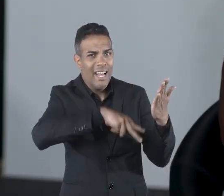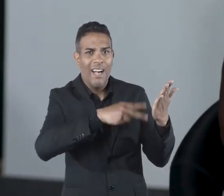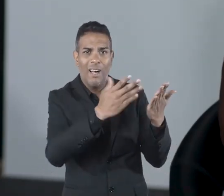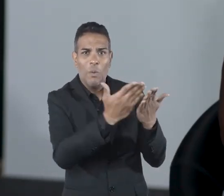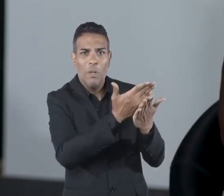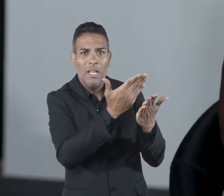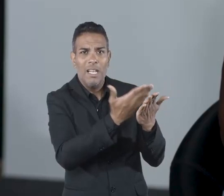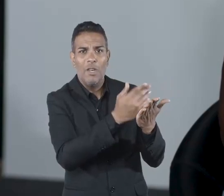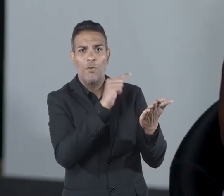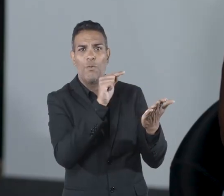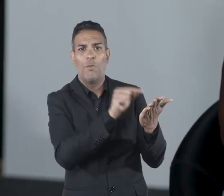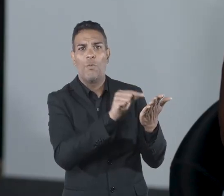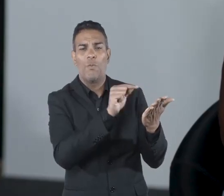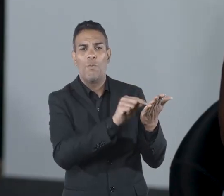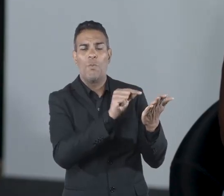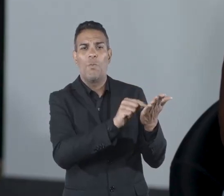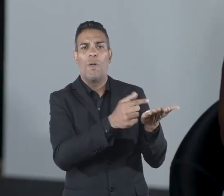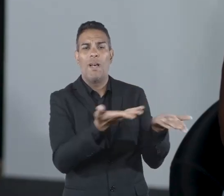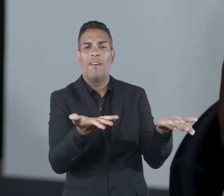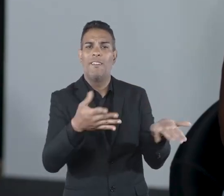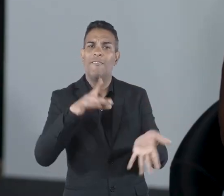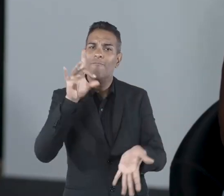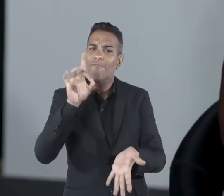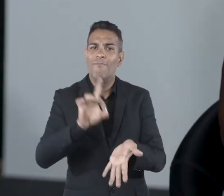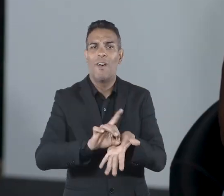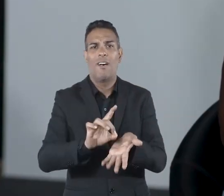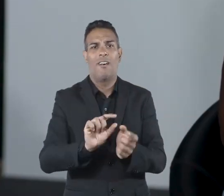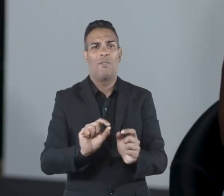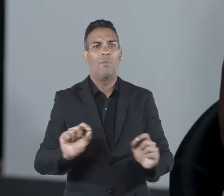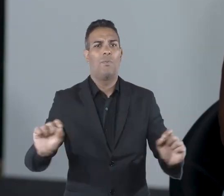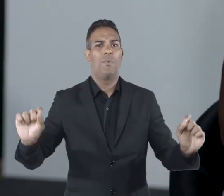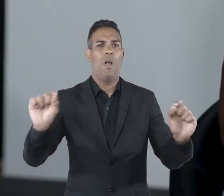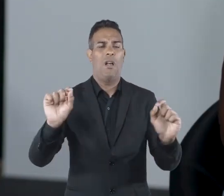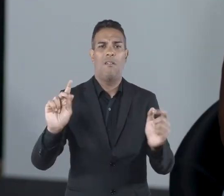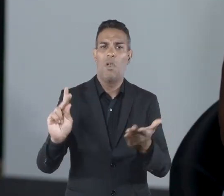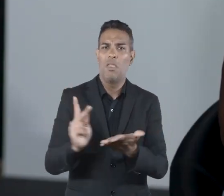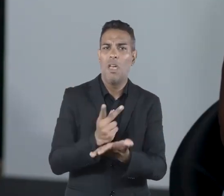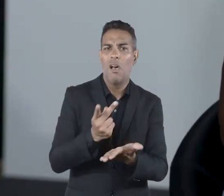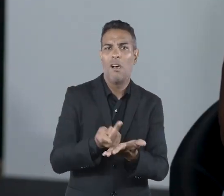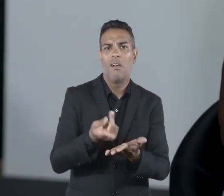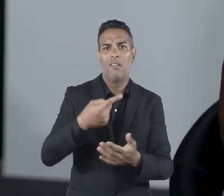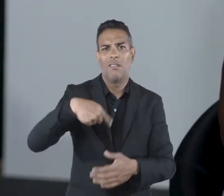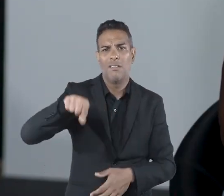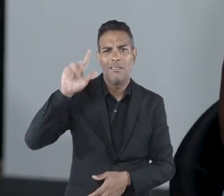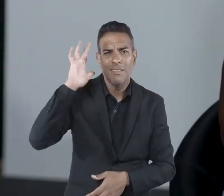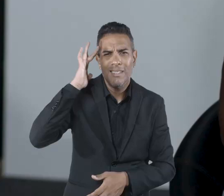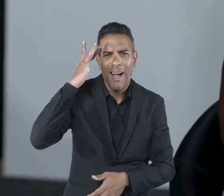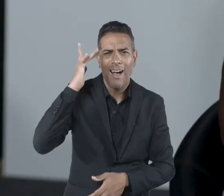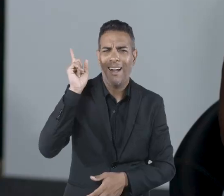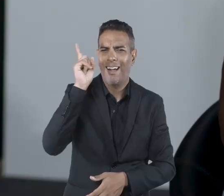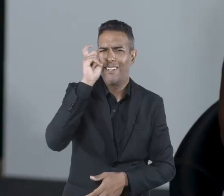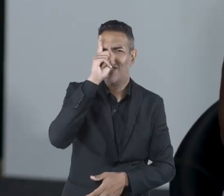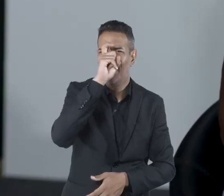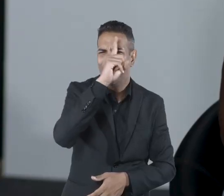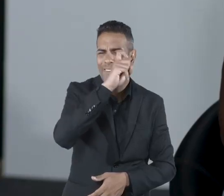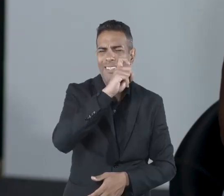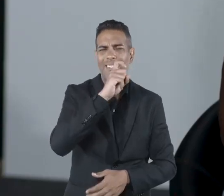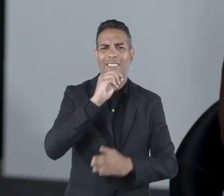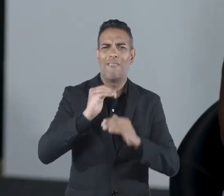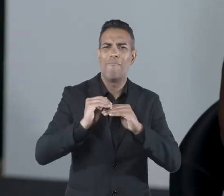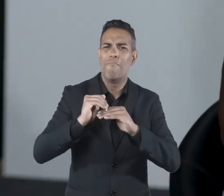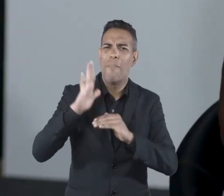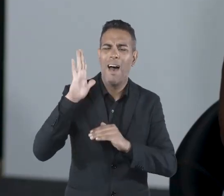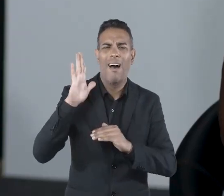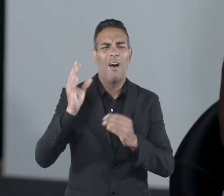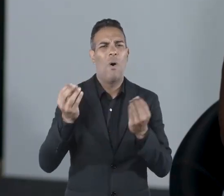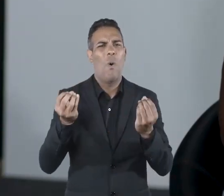emocionada de ler esse trecho, porque é exatamente isso.